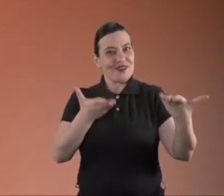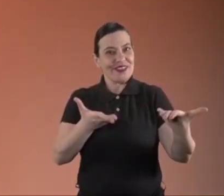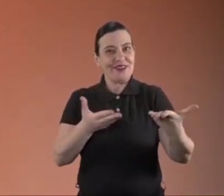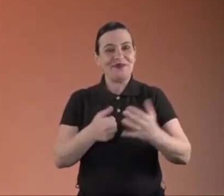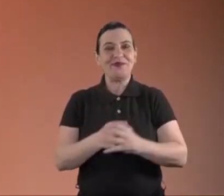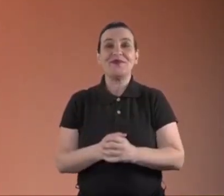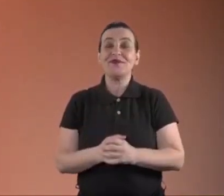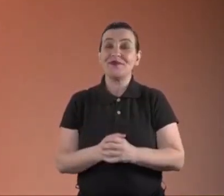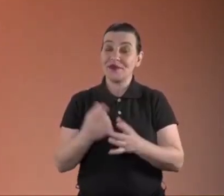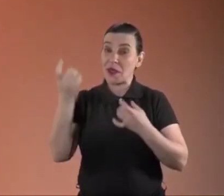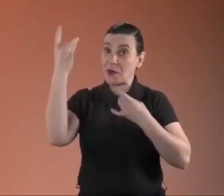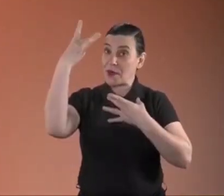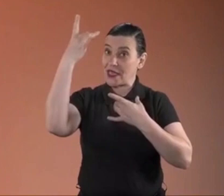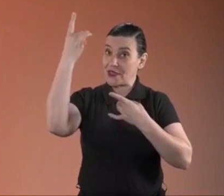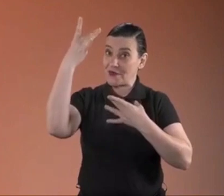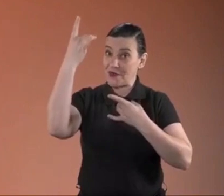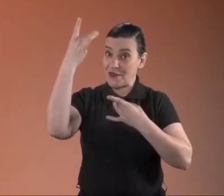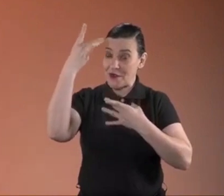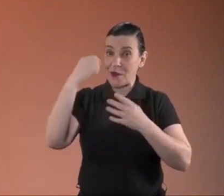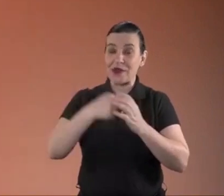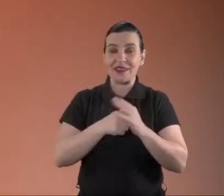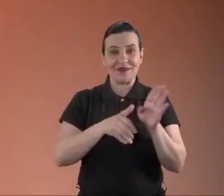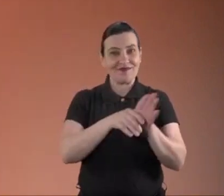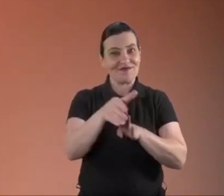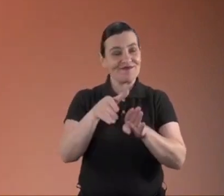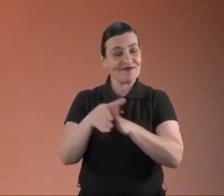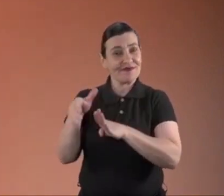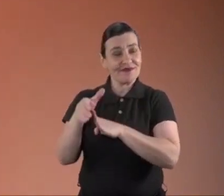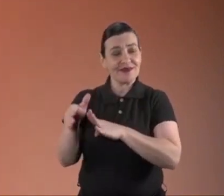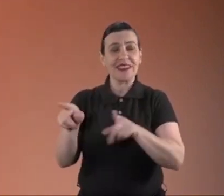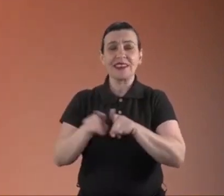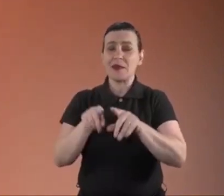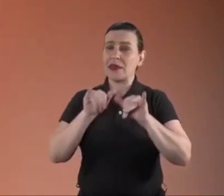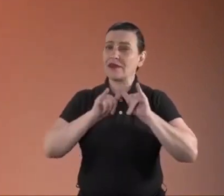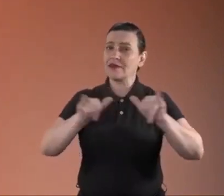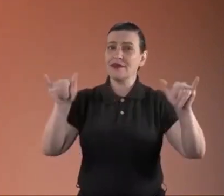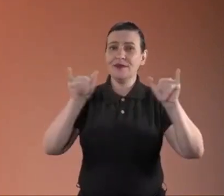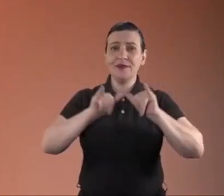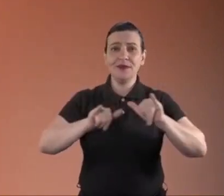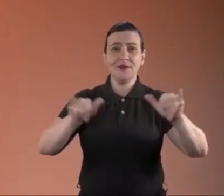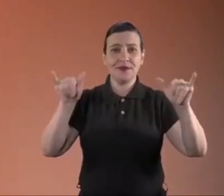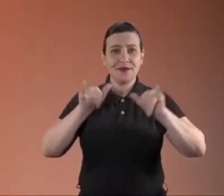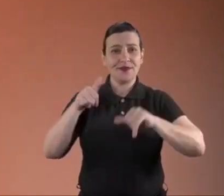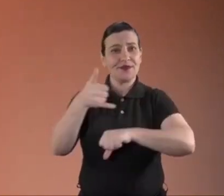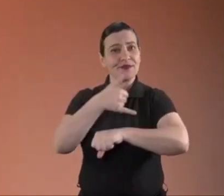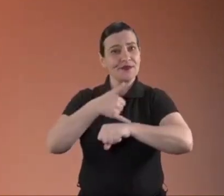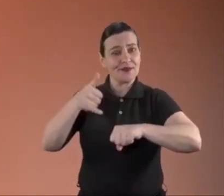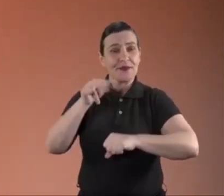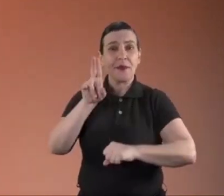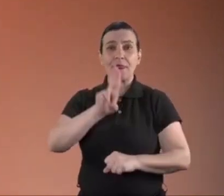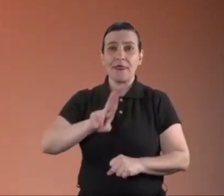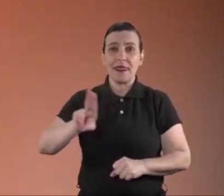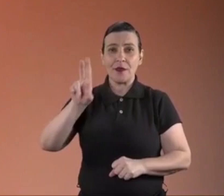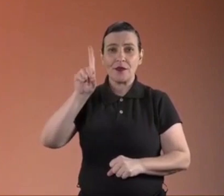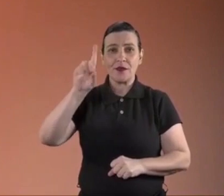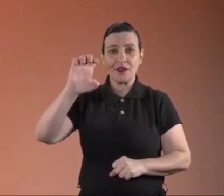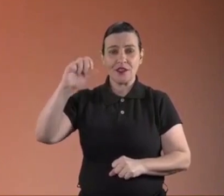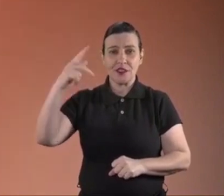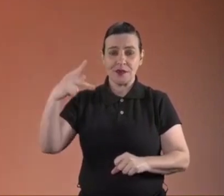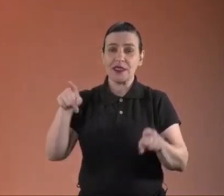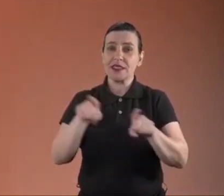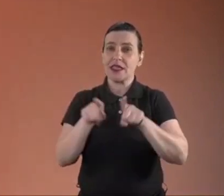uma performance advocation. E eu indico para todo mundo usar os óleos. Eu uso Deep Blue, eu